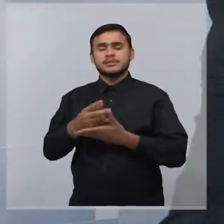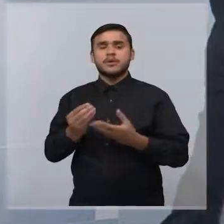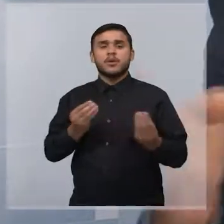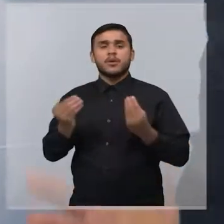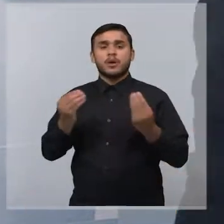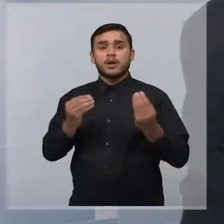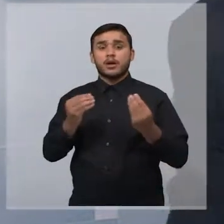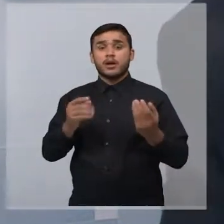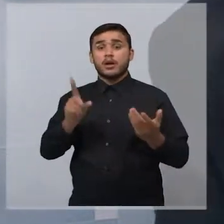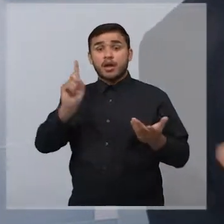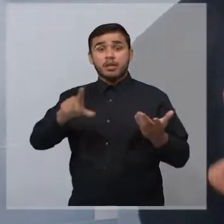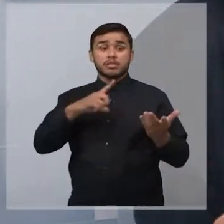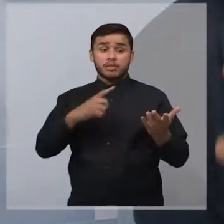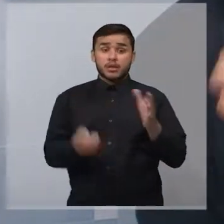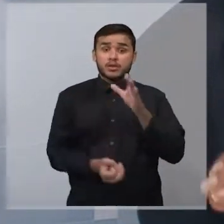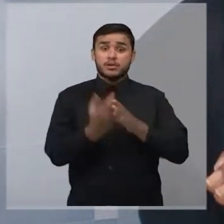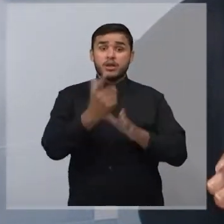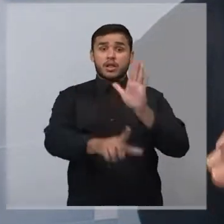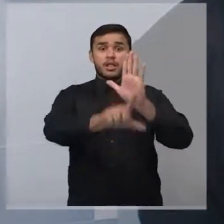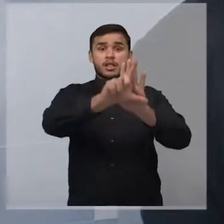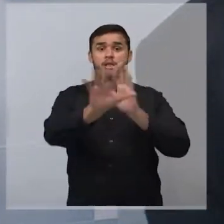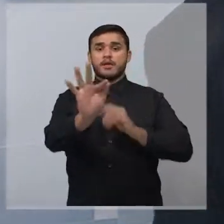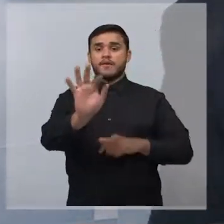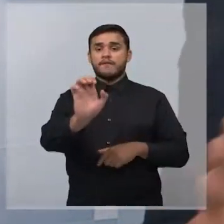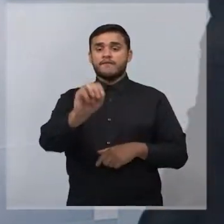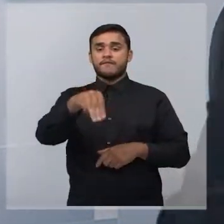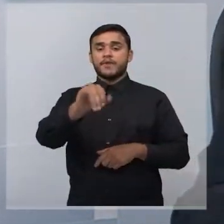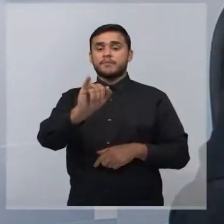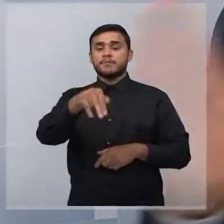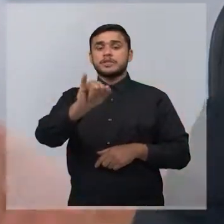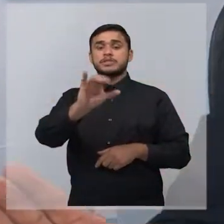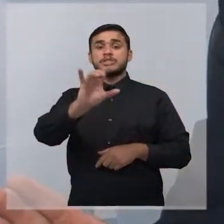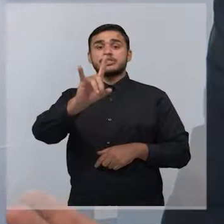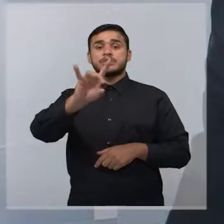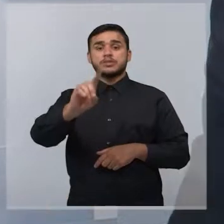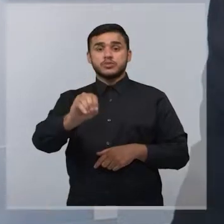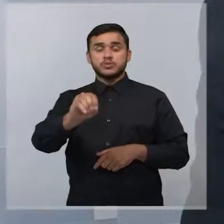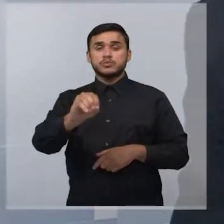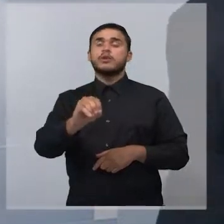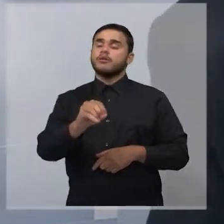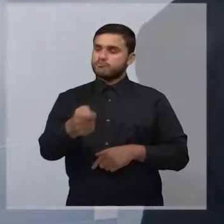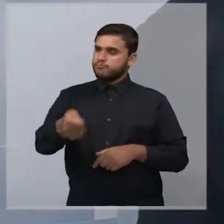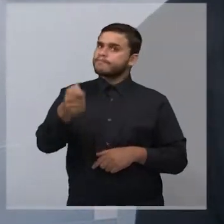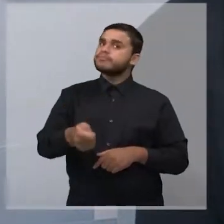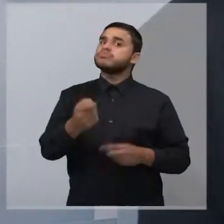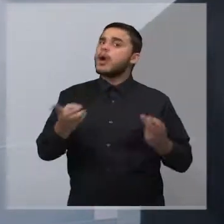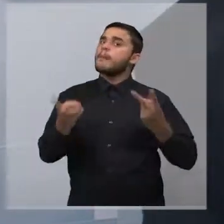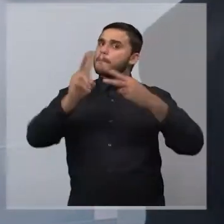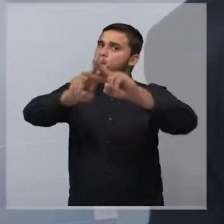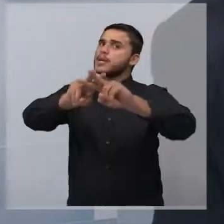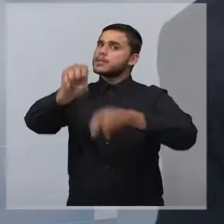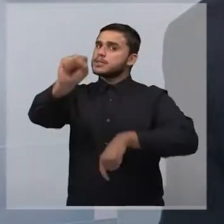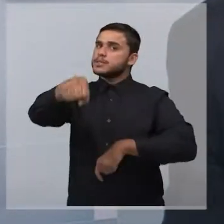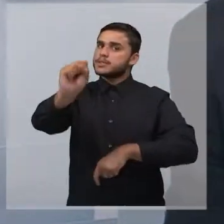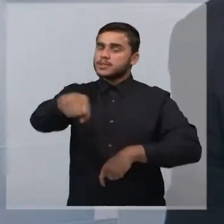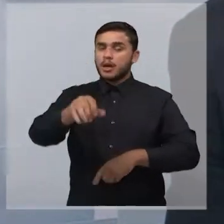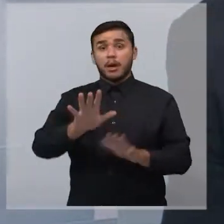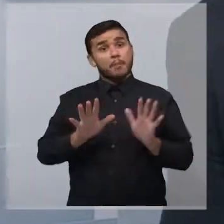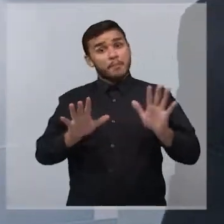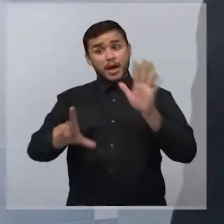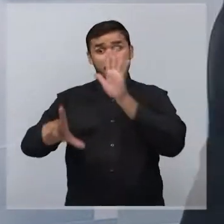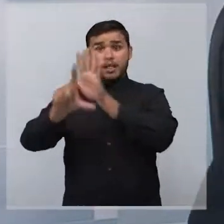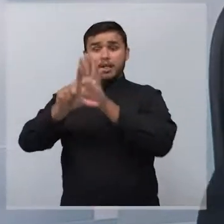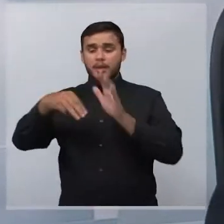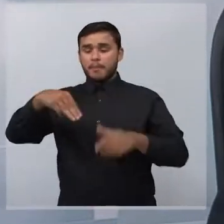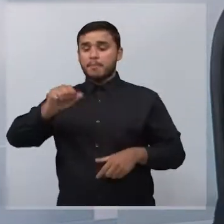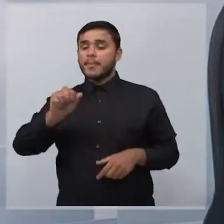de acordo com o potencial, não estou falando a lei do feminicídio agora, coloca penas mais duras. Mas na coisa da violência contra a mulher, às